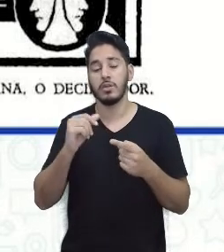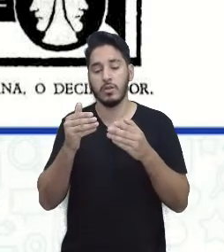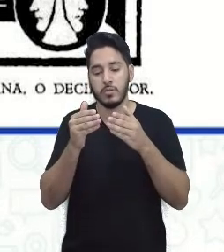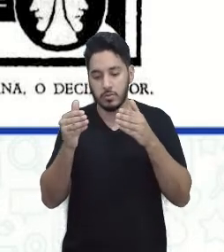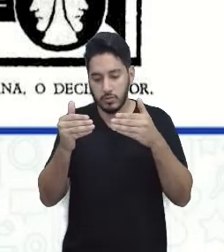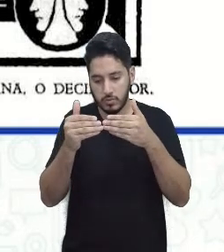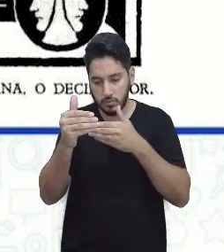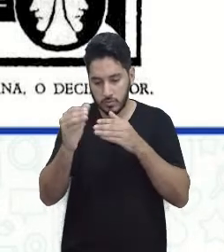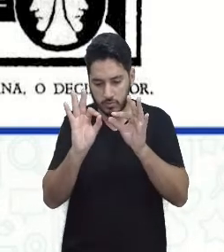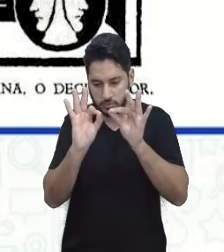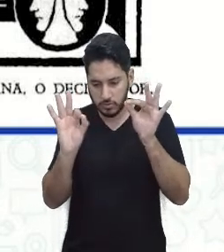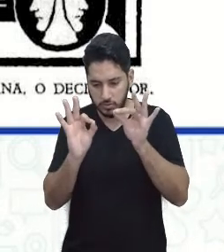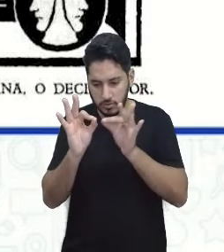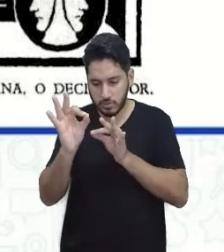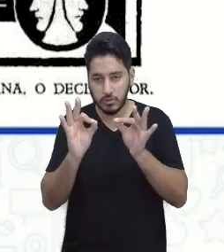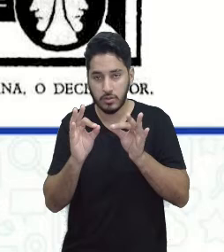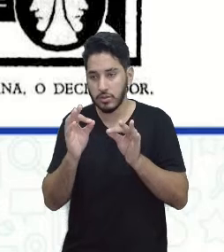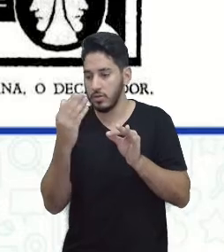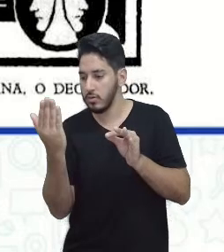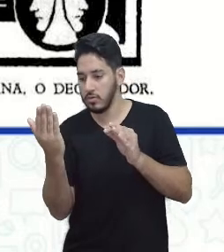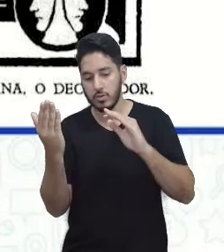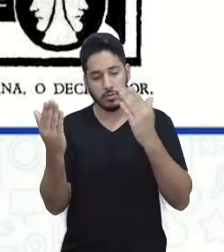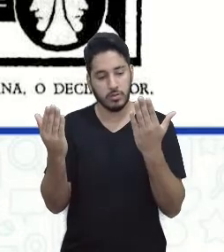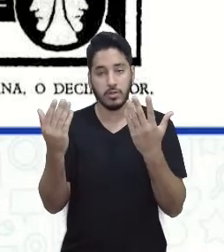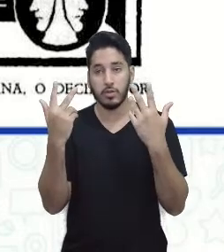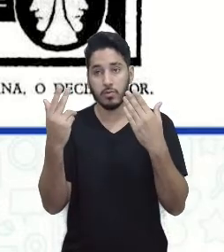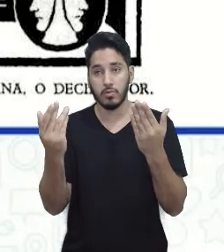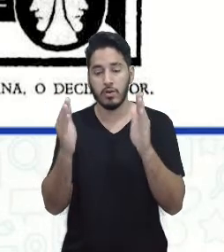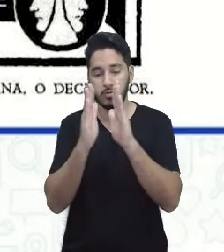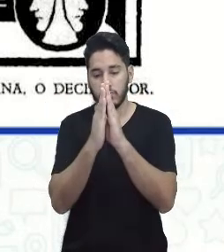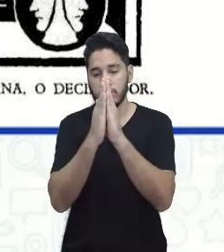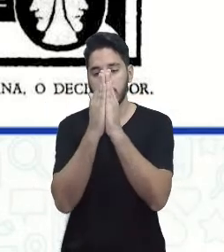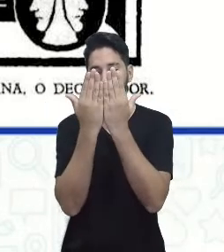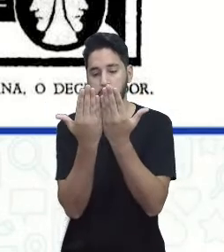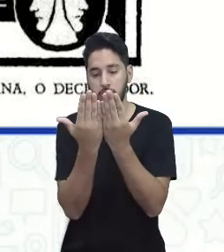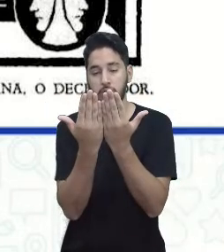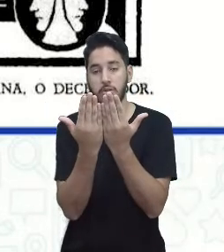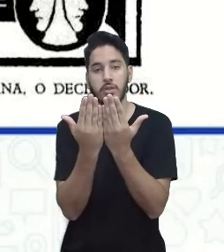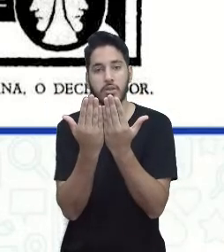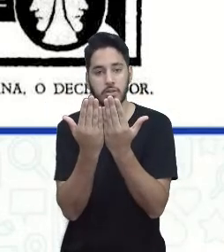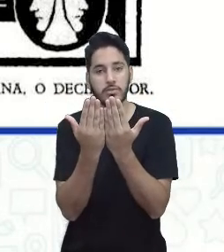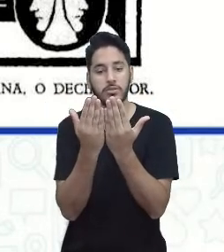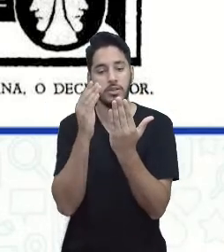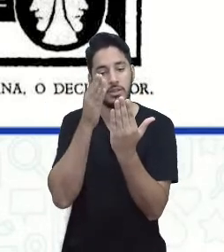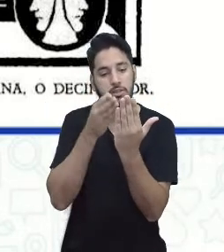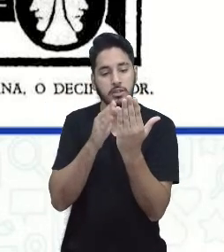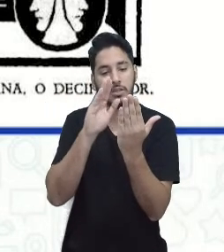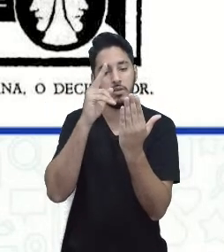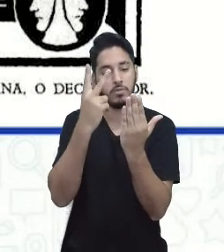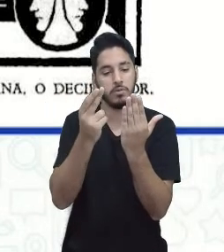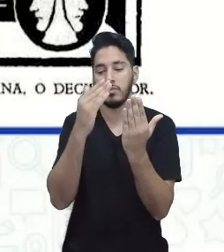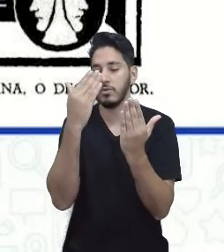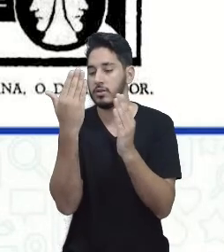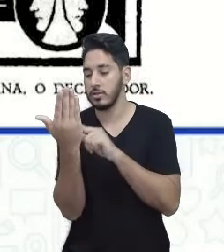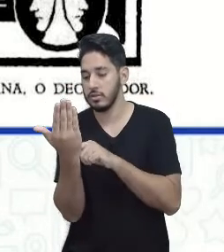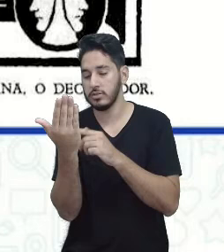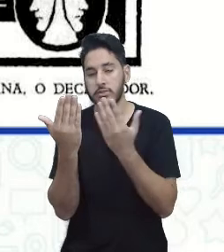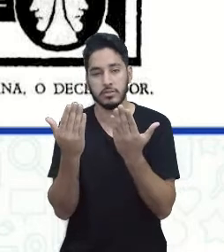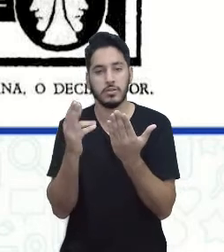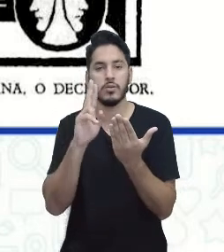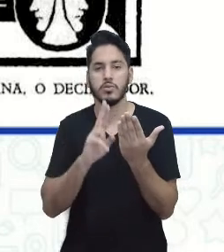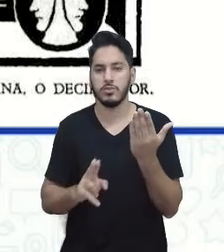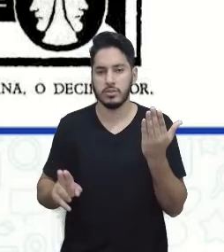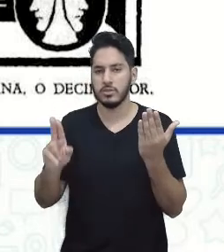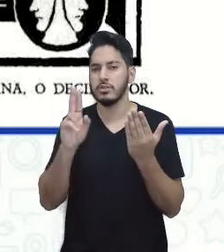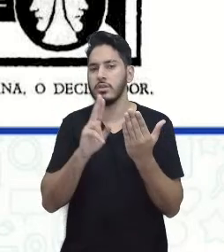simetria, né, que é um lado ser igual ao outro, né, esse equilíbrio visual, que é muito utilizado no movimento armorial,